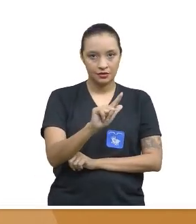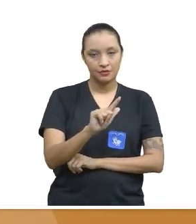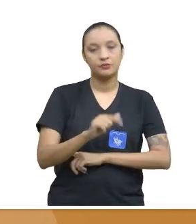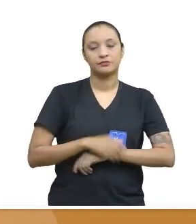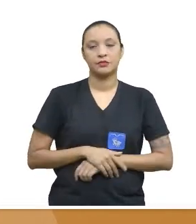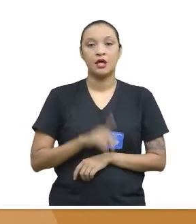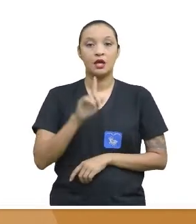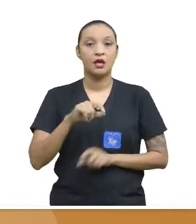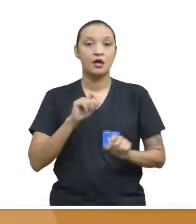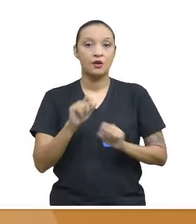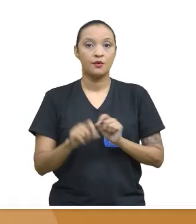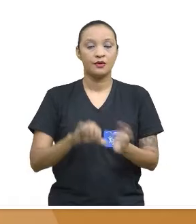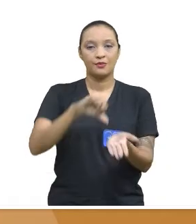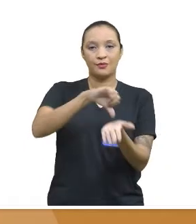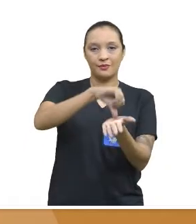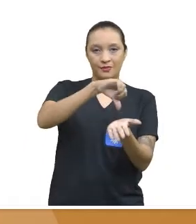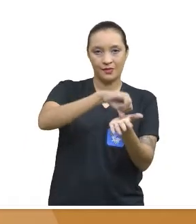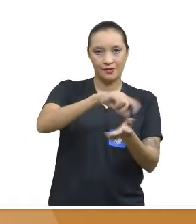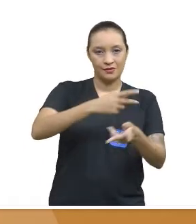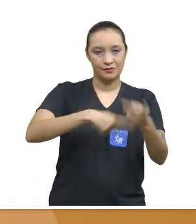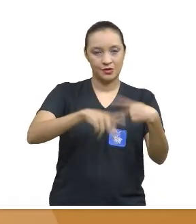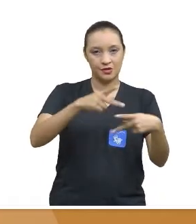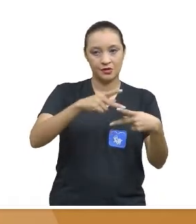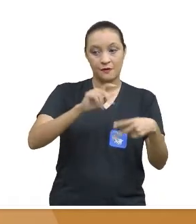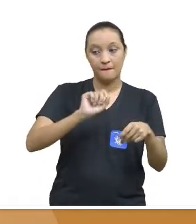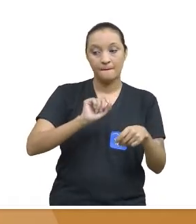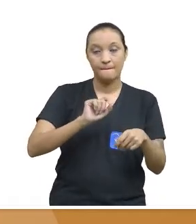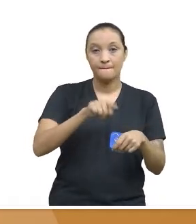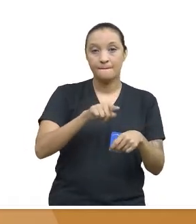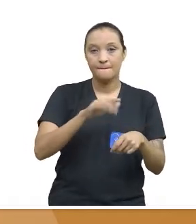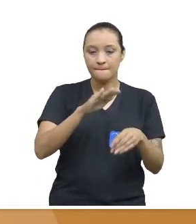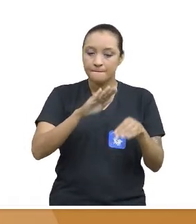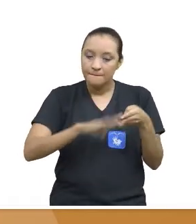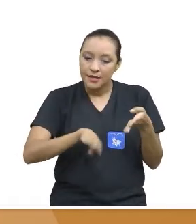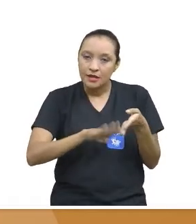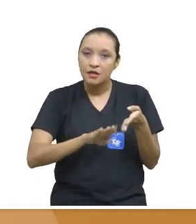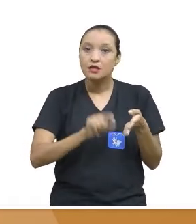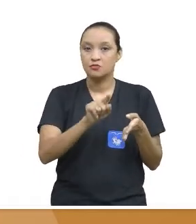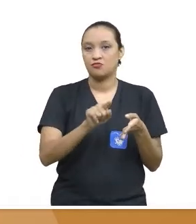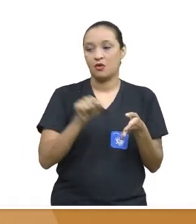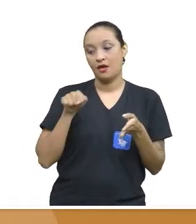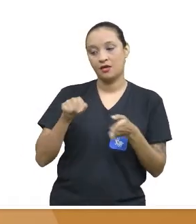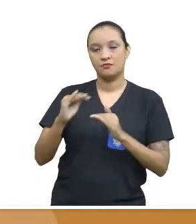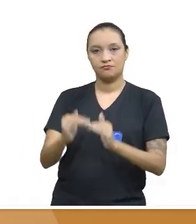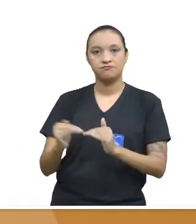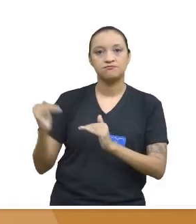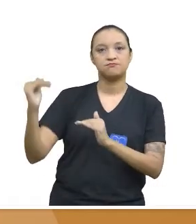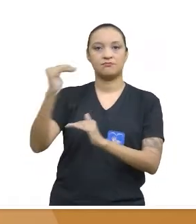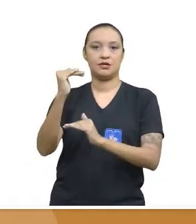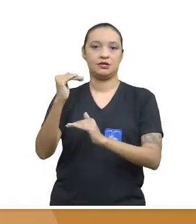administrativa muito mais importante do que as capitanias gerais. Então, a gente vai ter Nova Espanha,